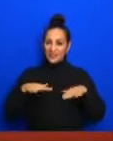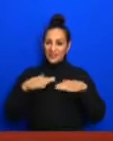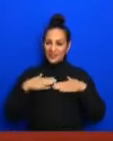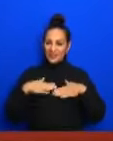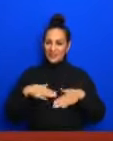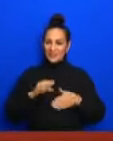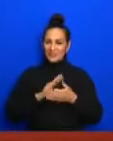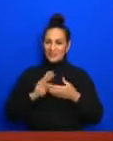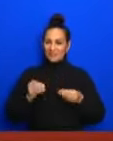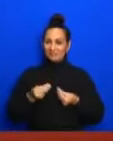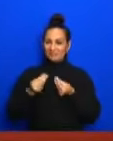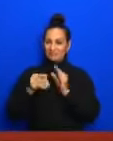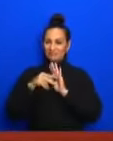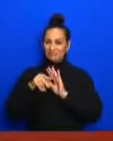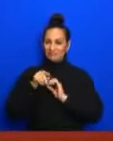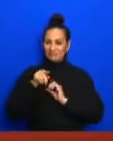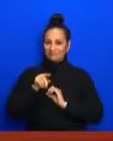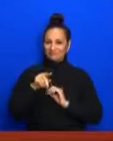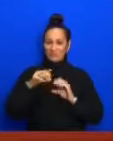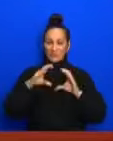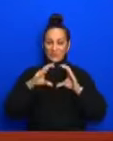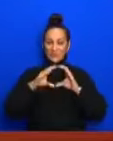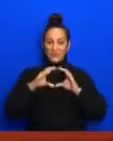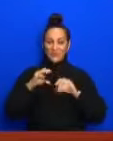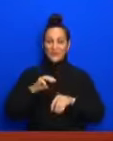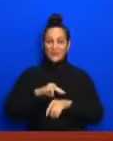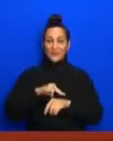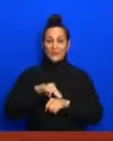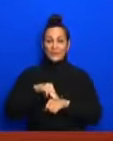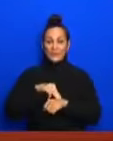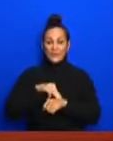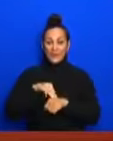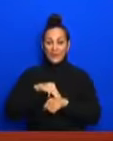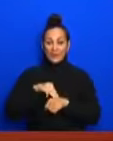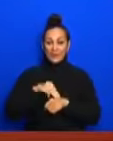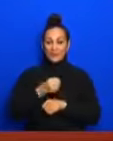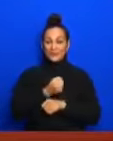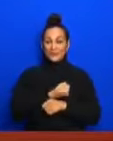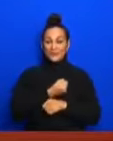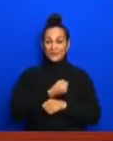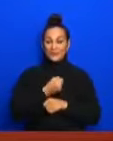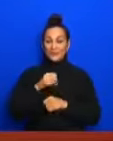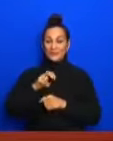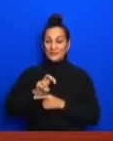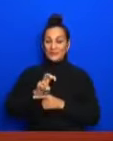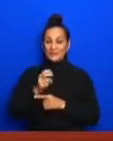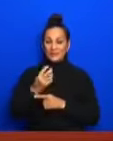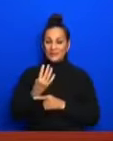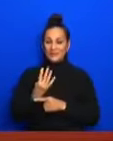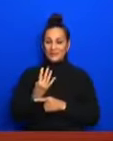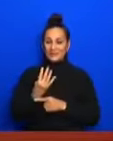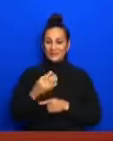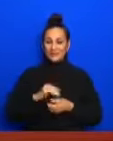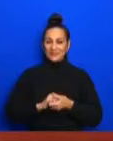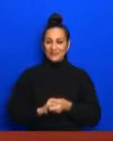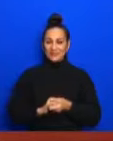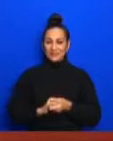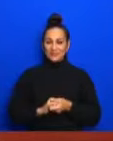Calma. Este prêmio pode sair para você. Bola marrom 54, marrom número 54.